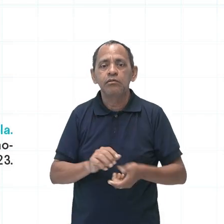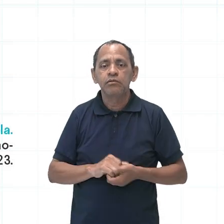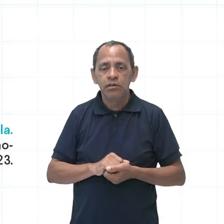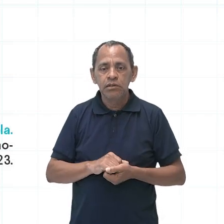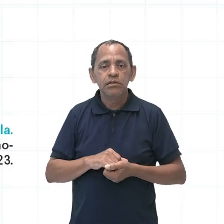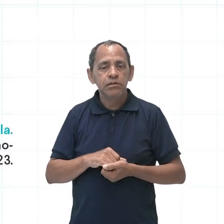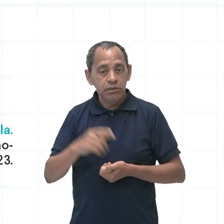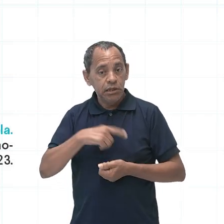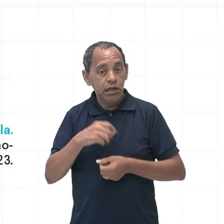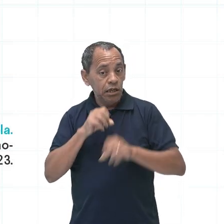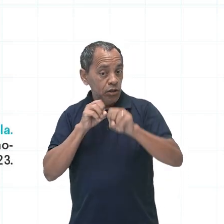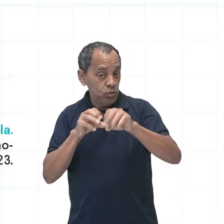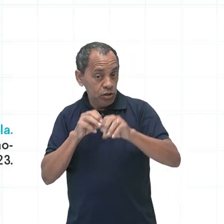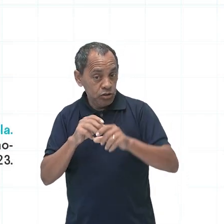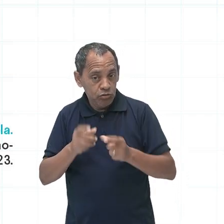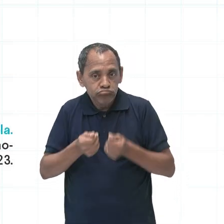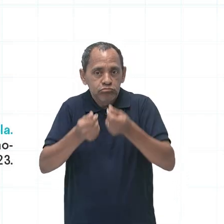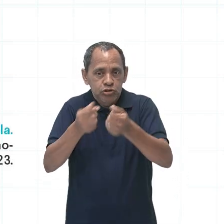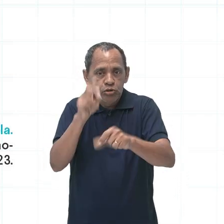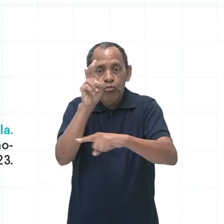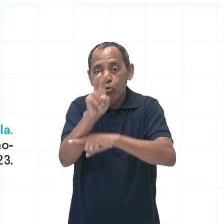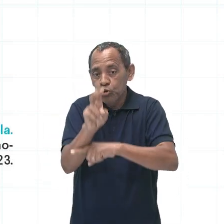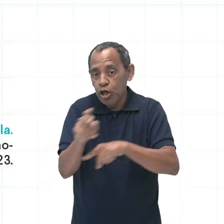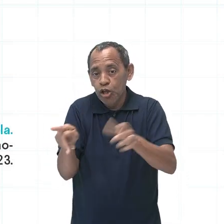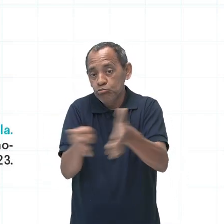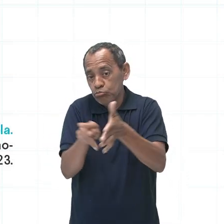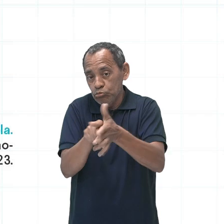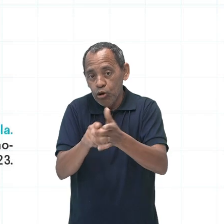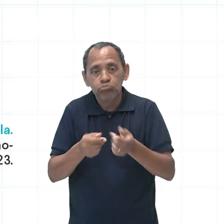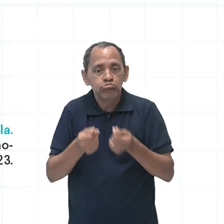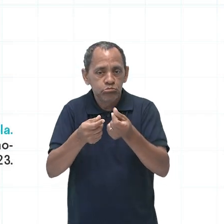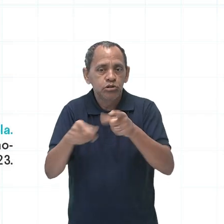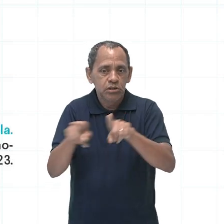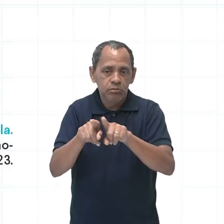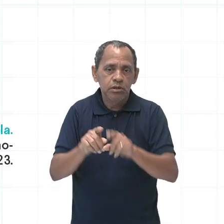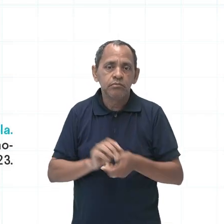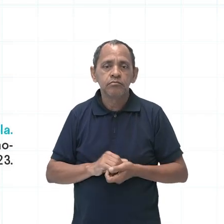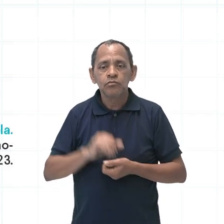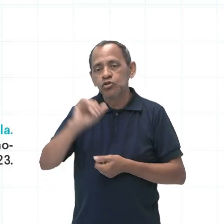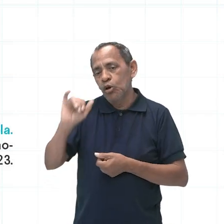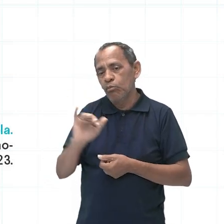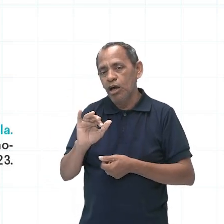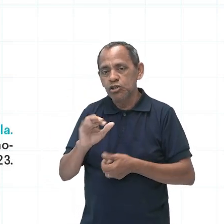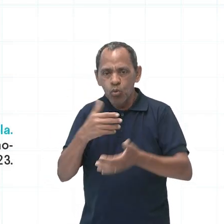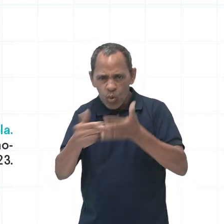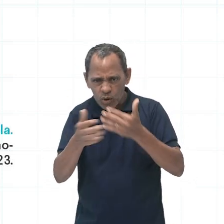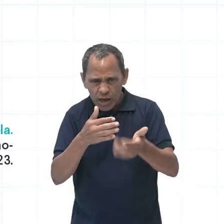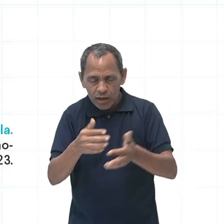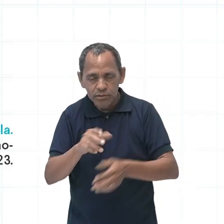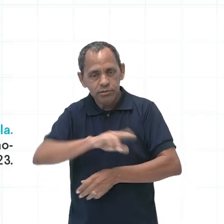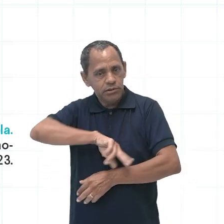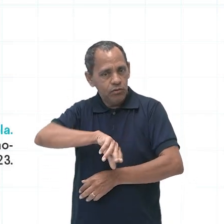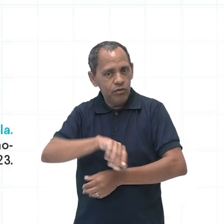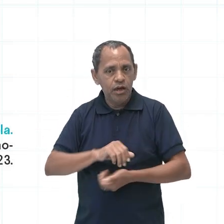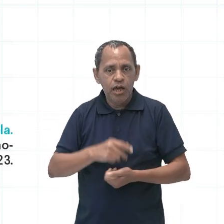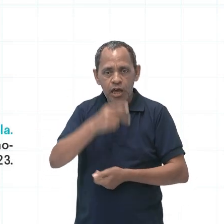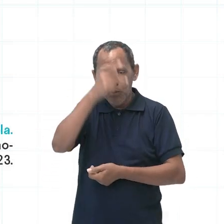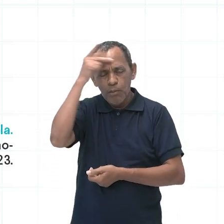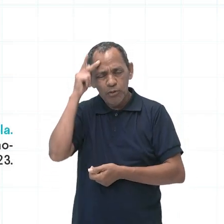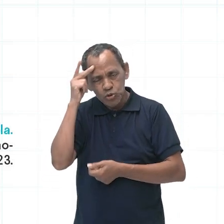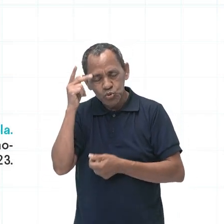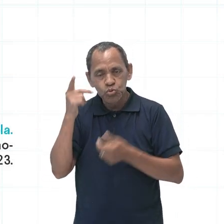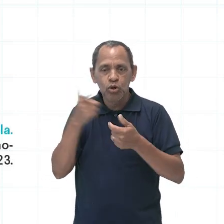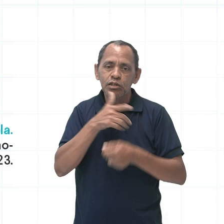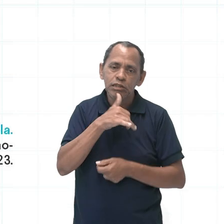educação financeira para cuidar do próprio dinheiro. Então, são imagens, não é qualquer imagem, não foi uma imagem de uma pessoa triste, mas uma